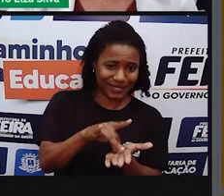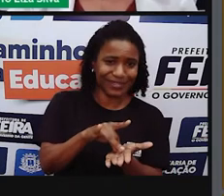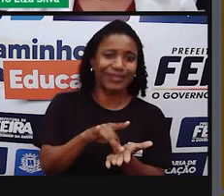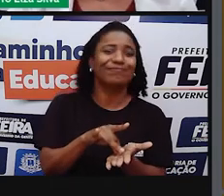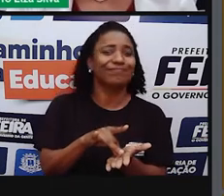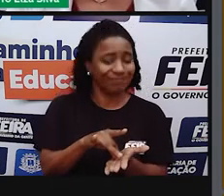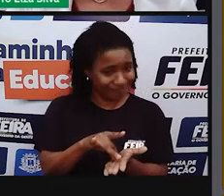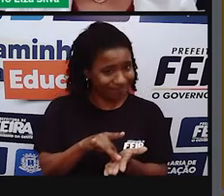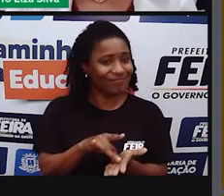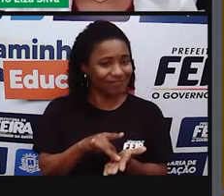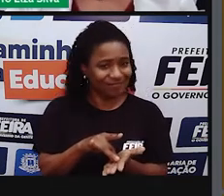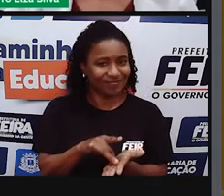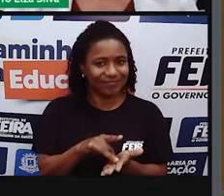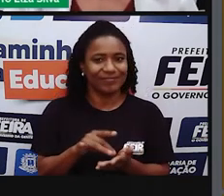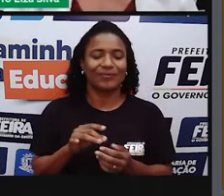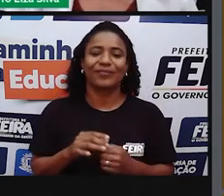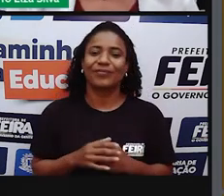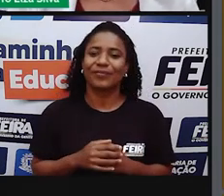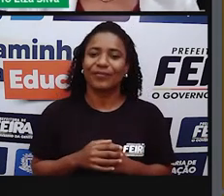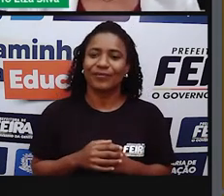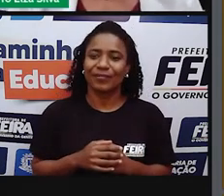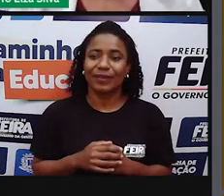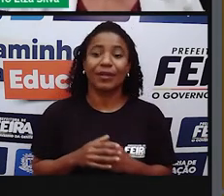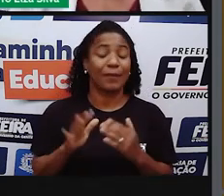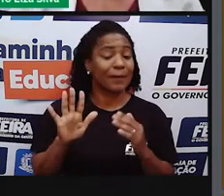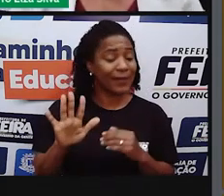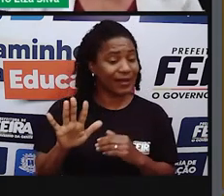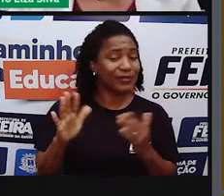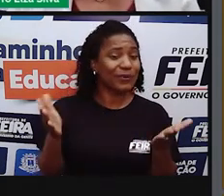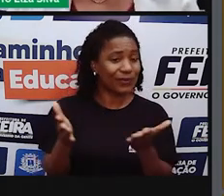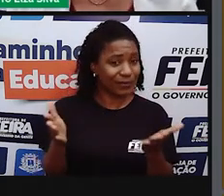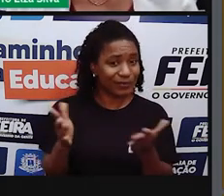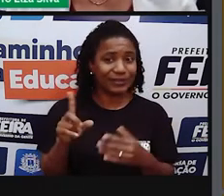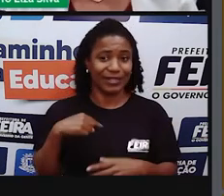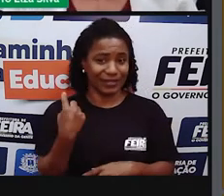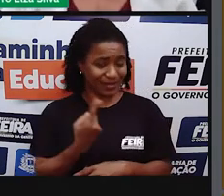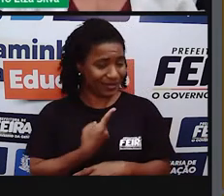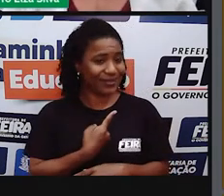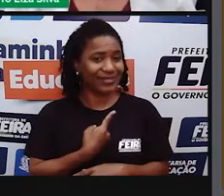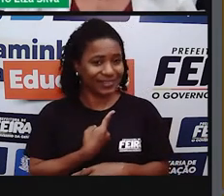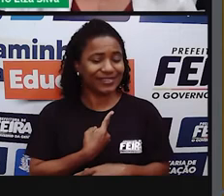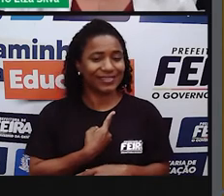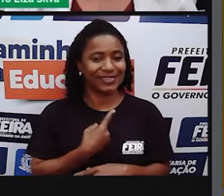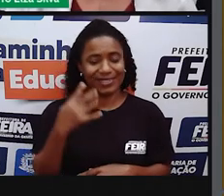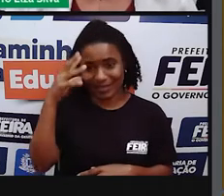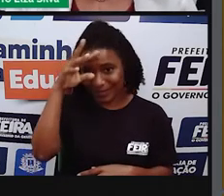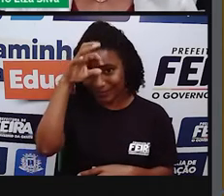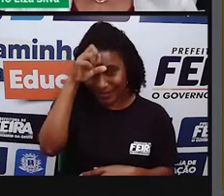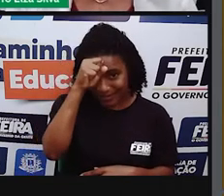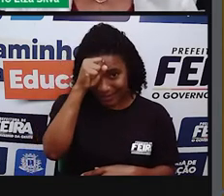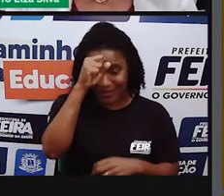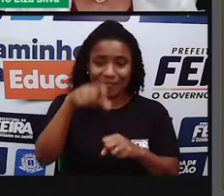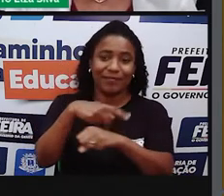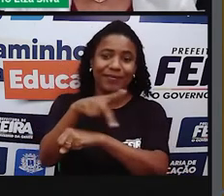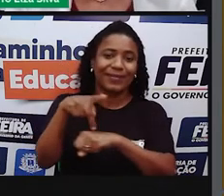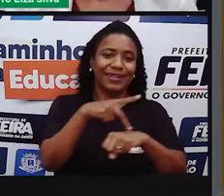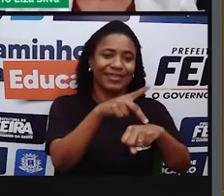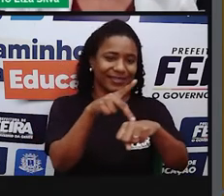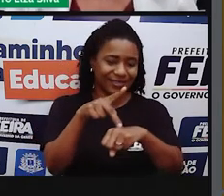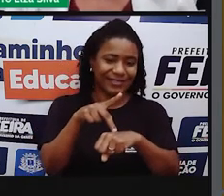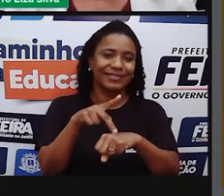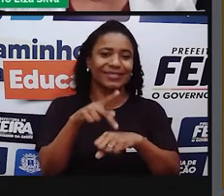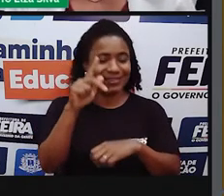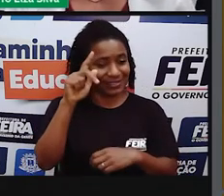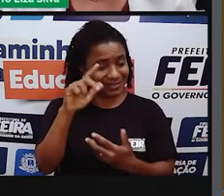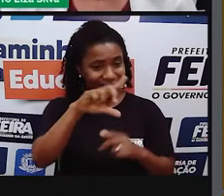língua oficial. Mas hoje nós vamos nos dedicar ao estudo dos países da África,